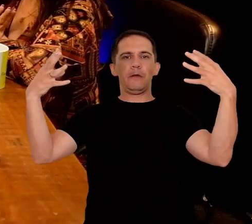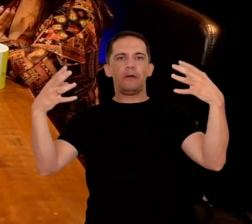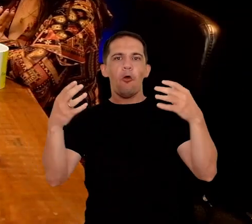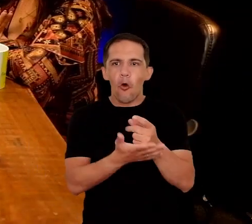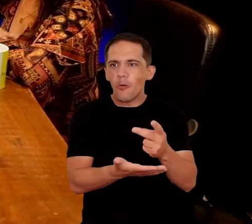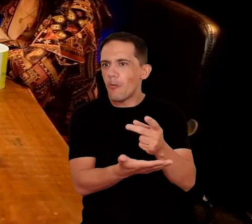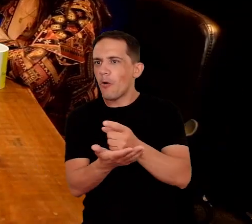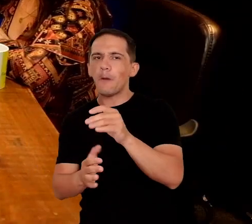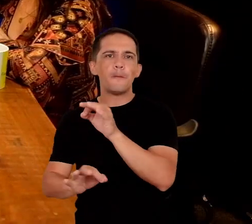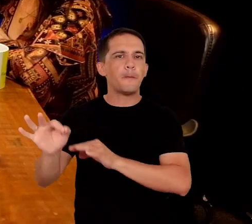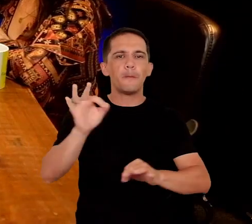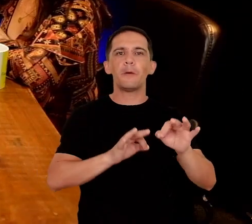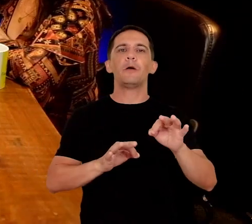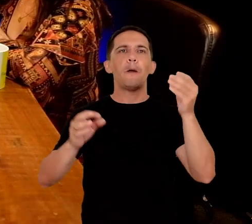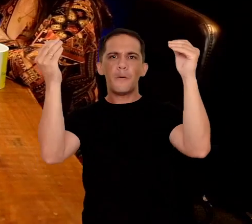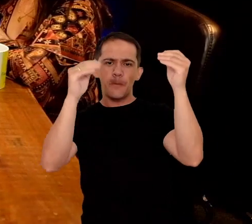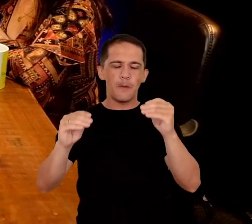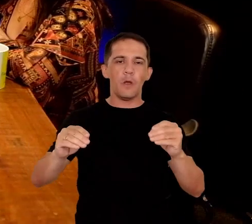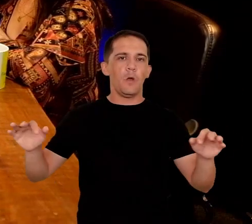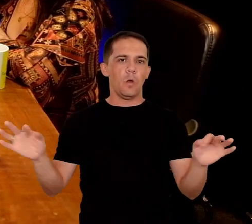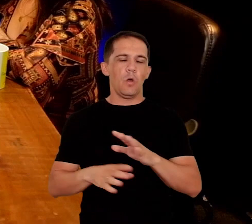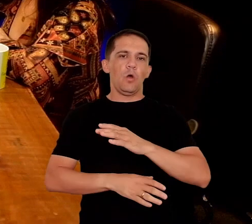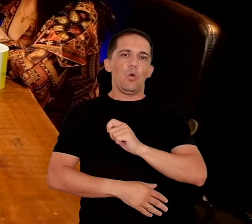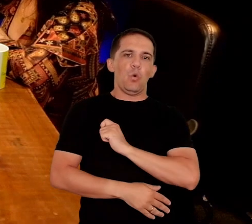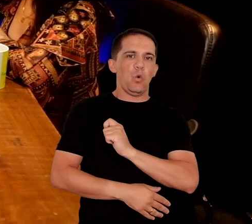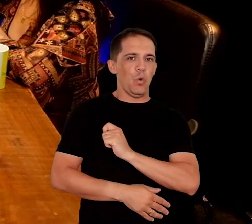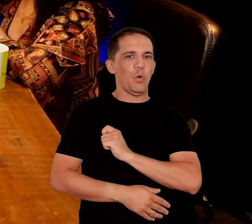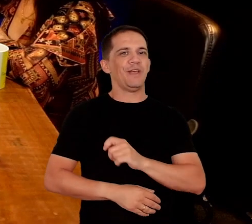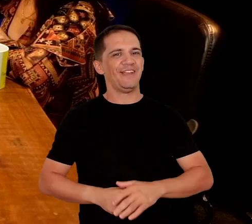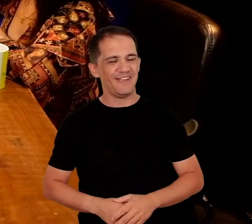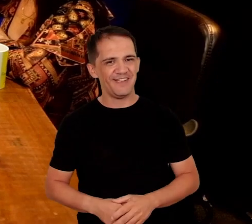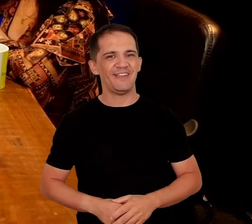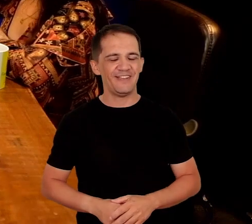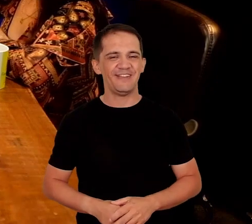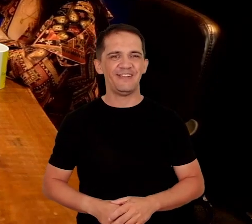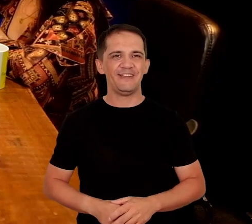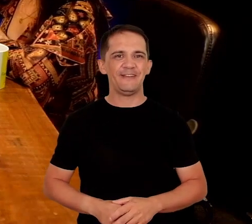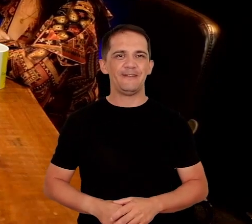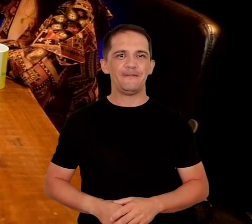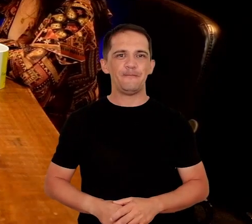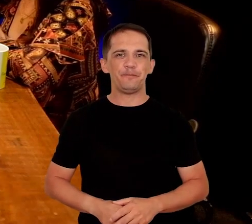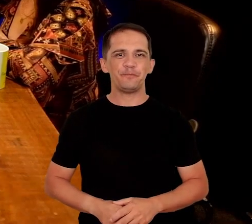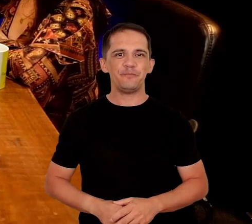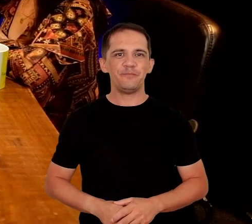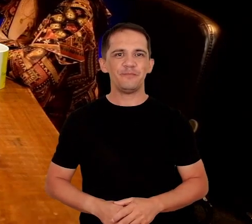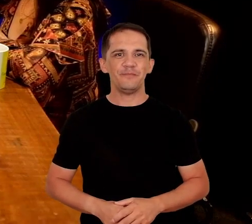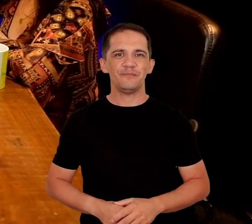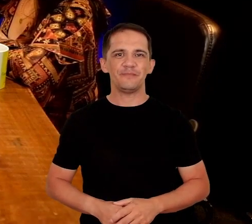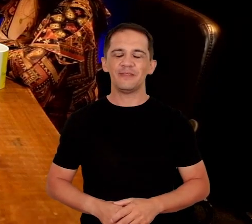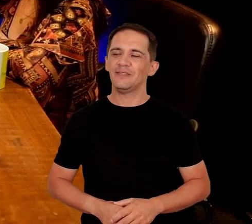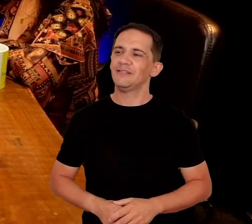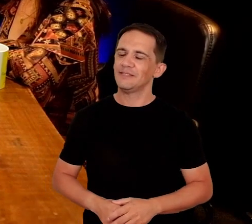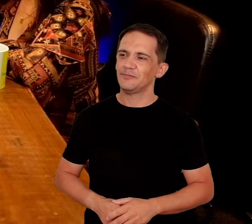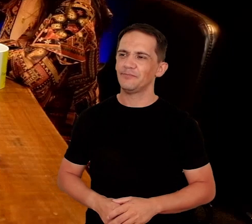tem facilidade com isso também, né? Isso. E foi bem... Mas Que é a sorte, questão- né? Porque não teve ligação uma coisa com a outra,